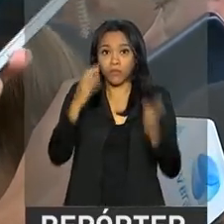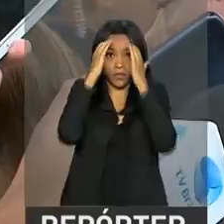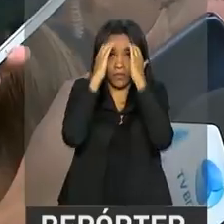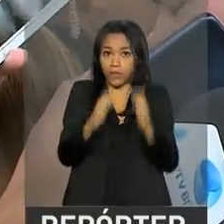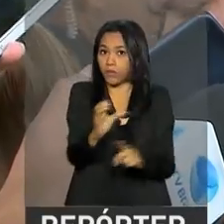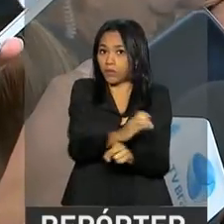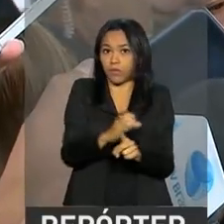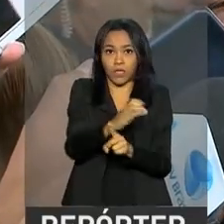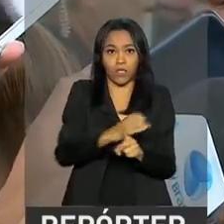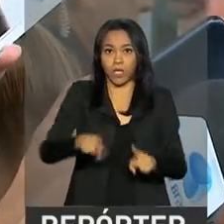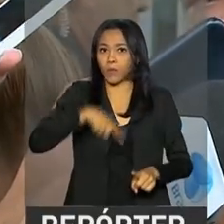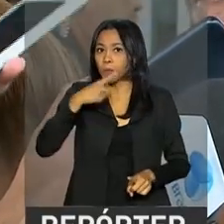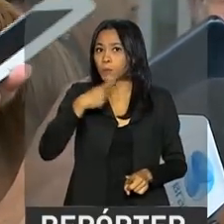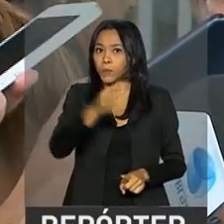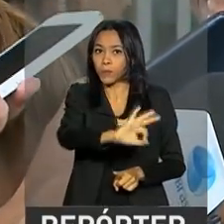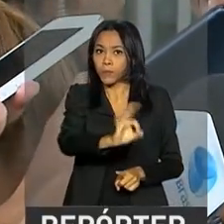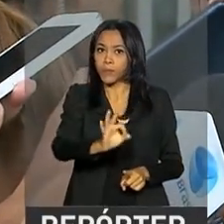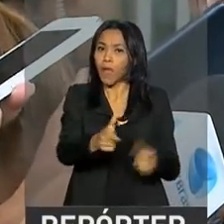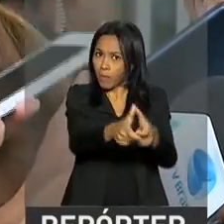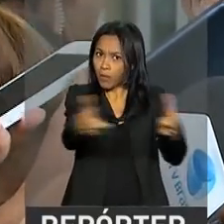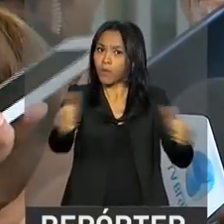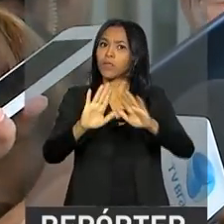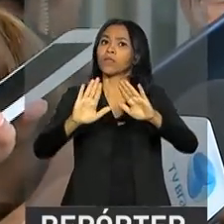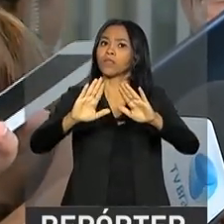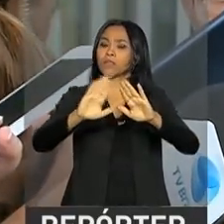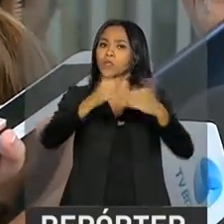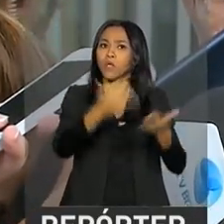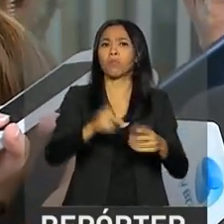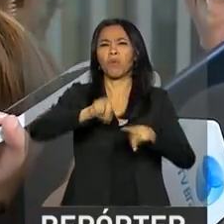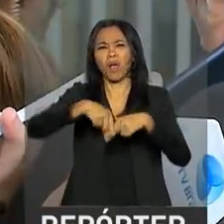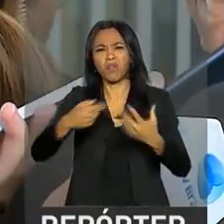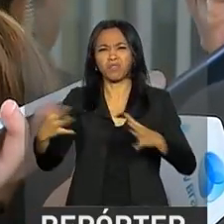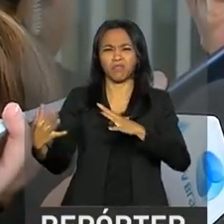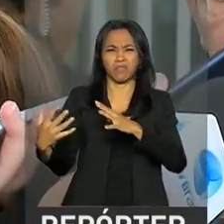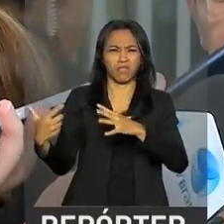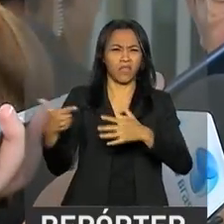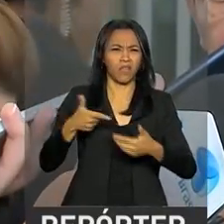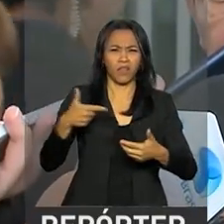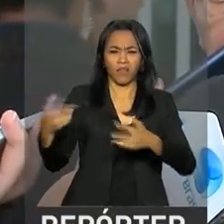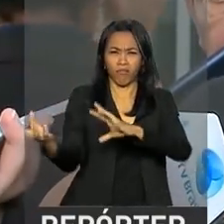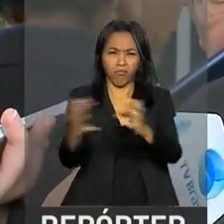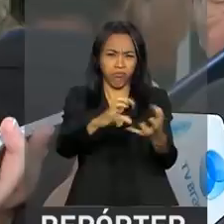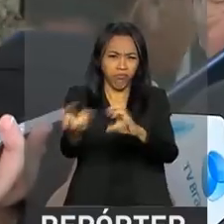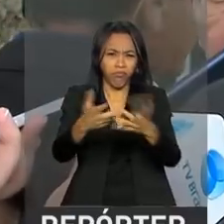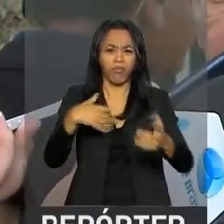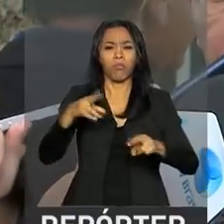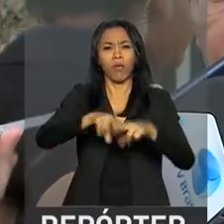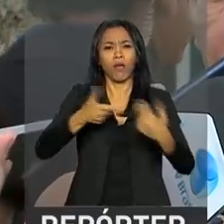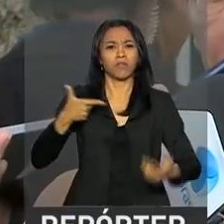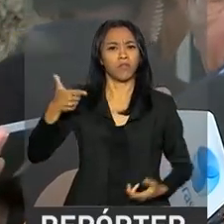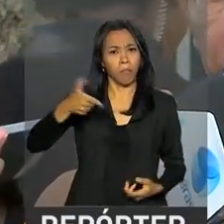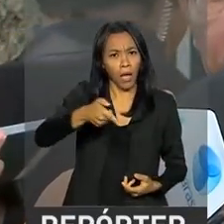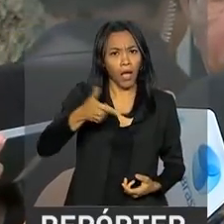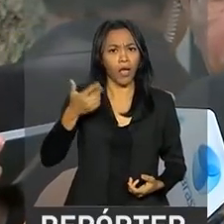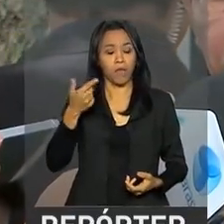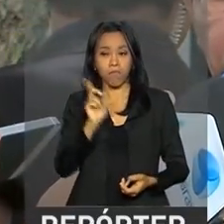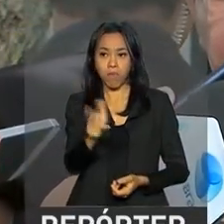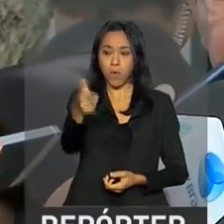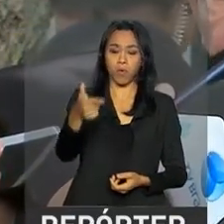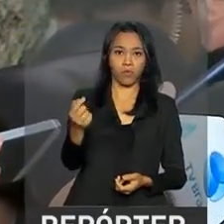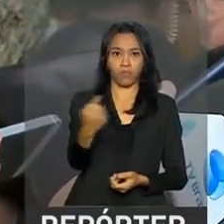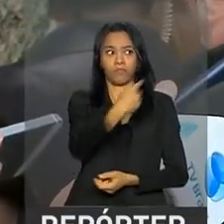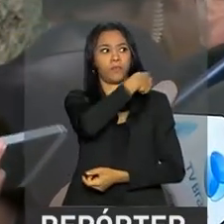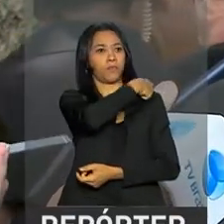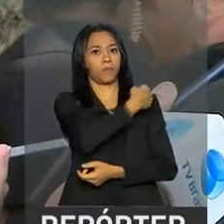em boa parte das escolas por conta dos conflitos as perdidas e do avanço da criminalidade e por fim